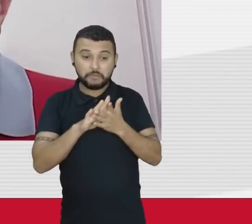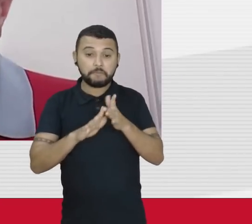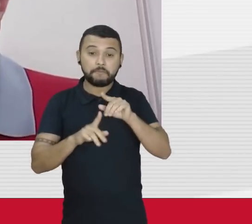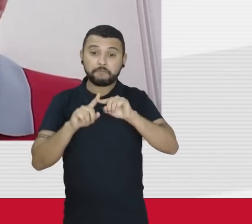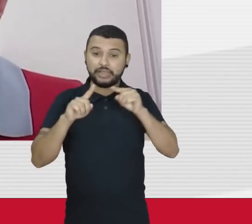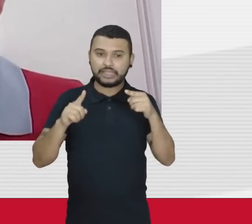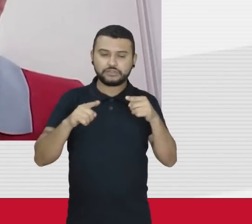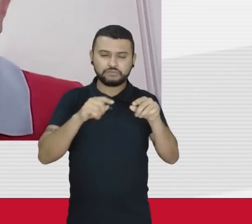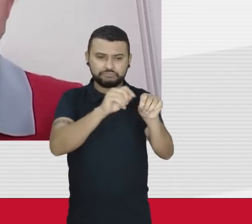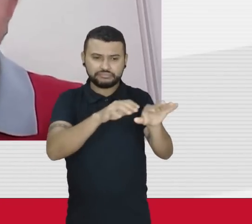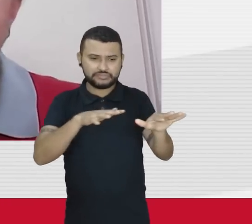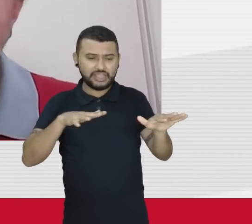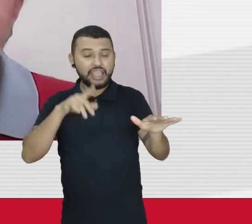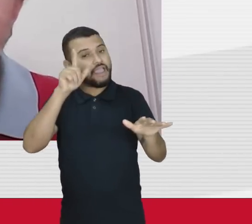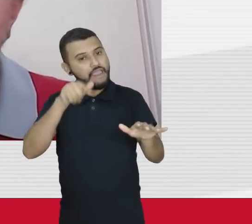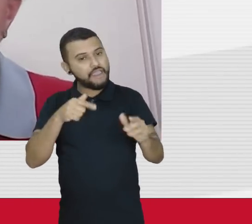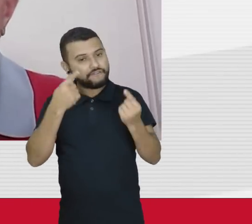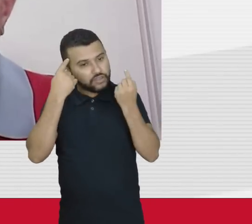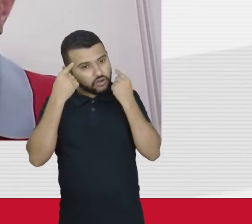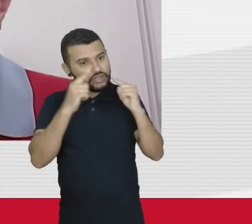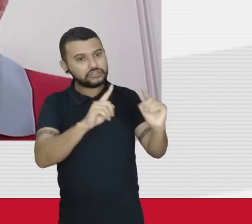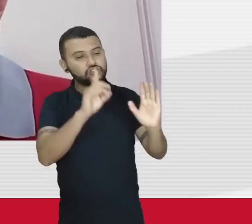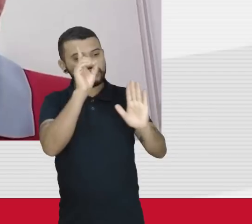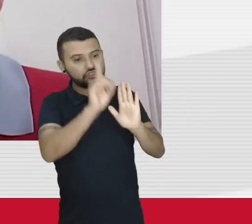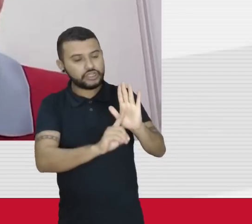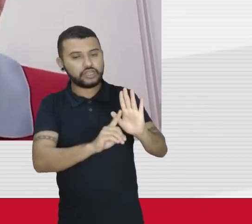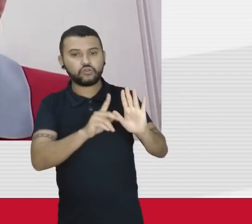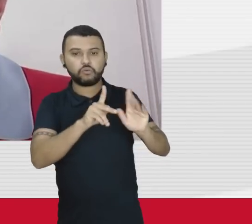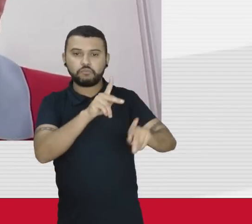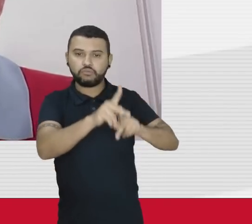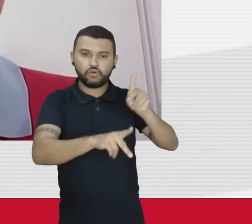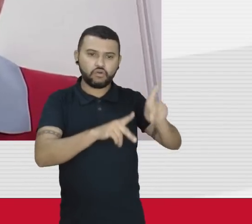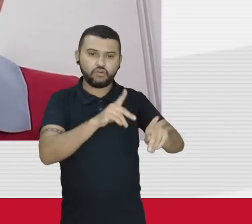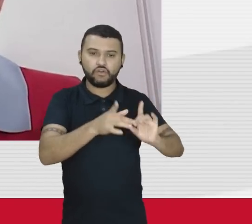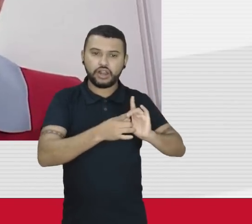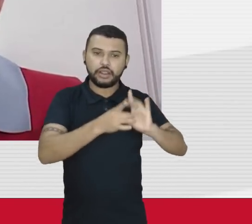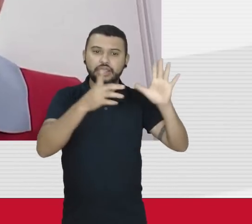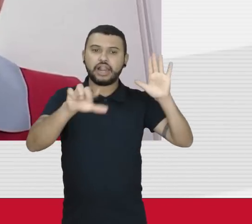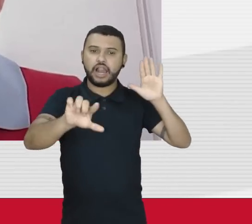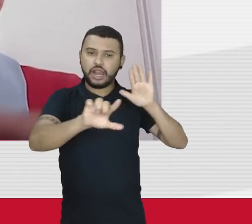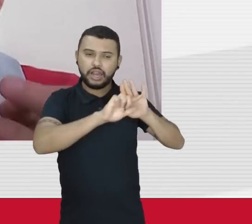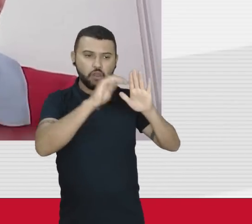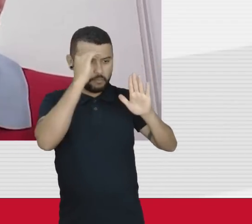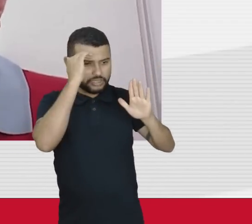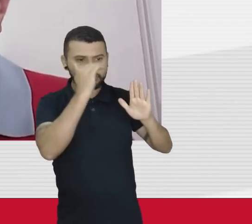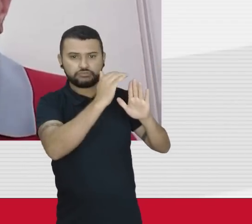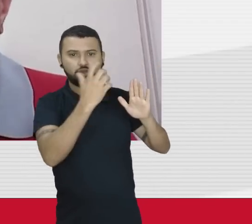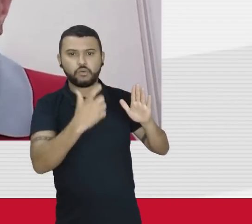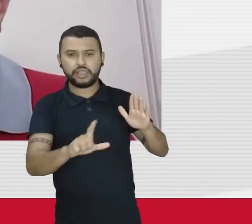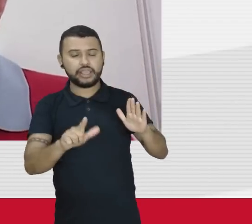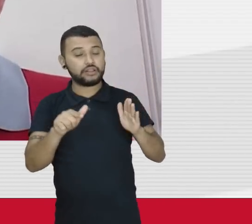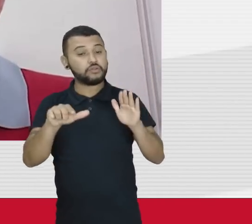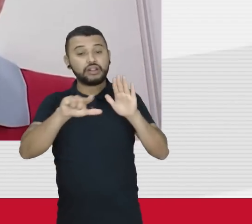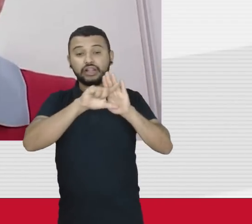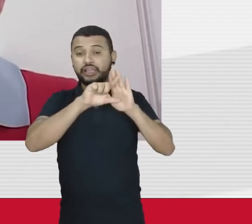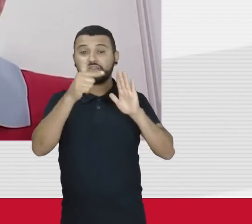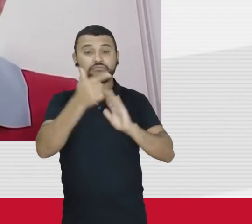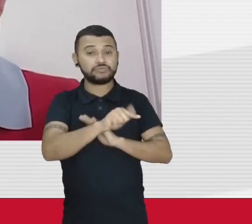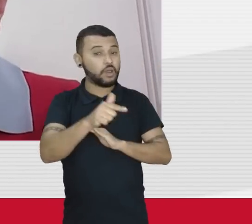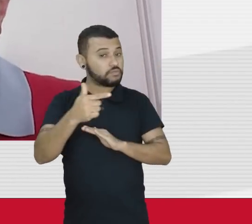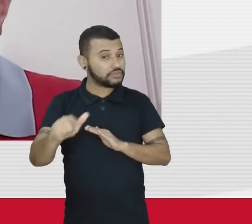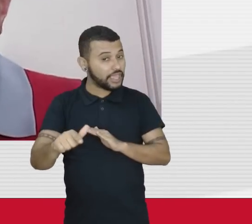uma grande violação dos direitos do nosso povo, da democracia e da lei. É um ato ilegal. Foi